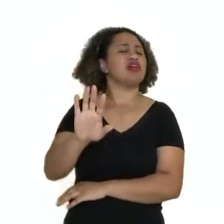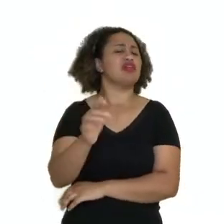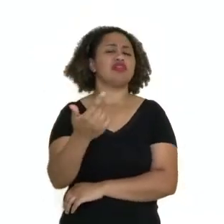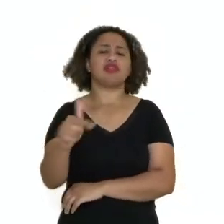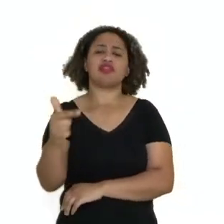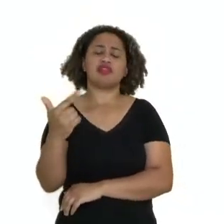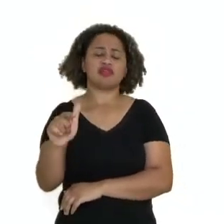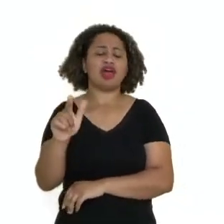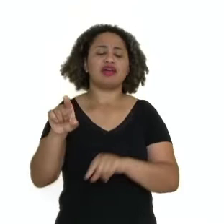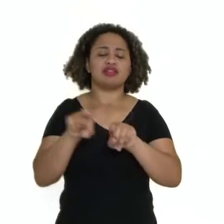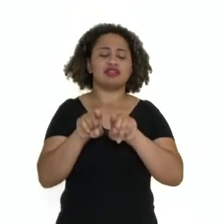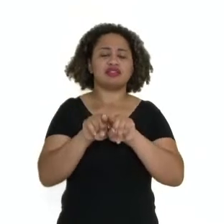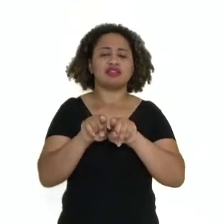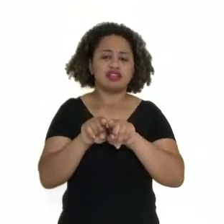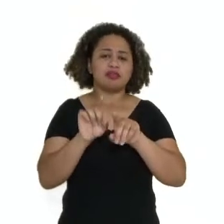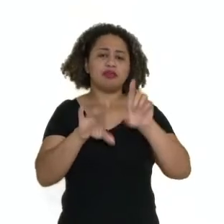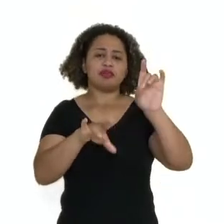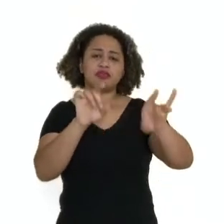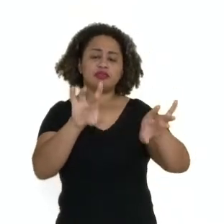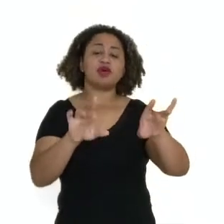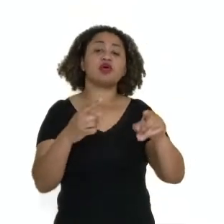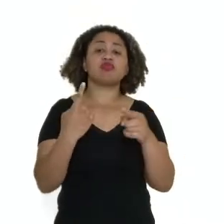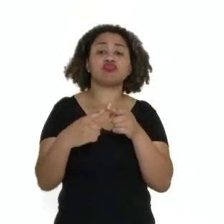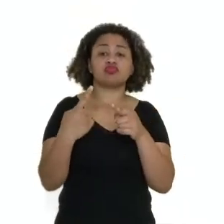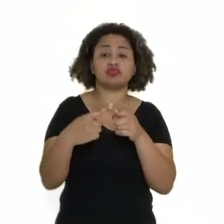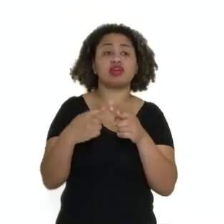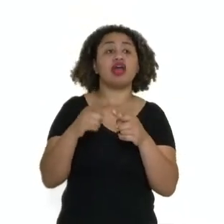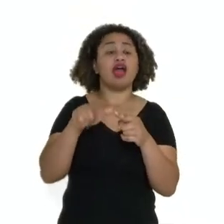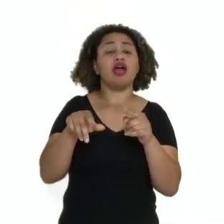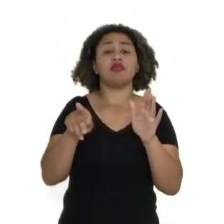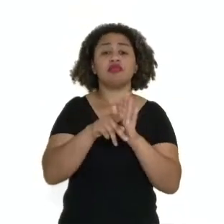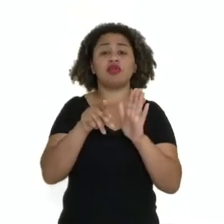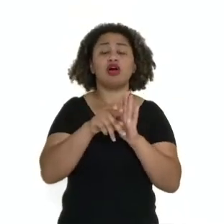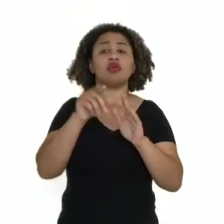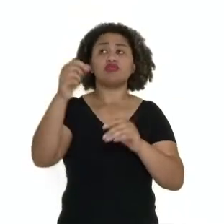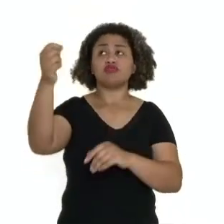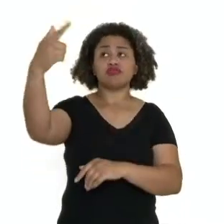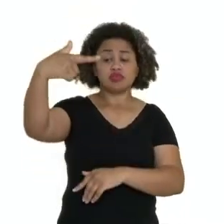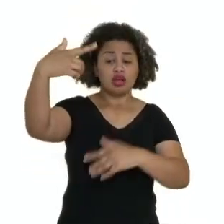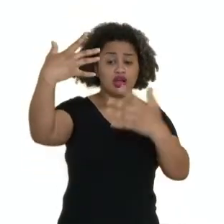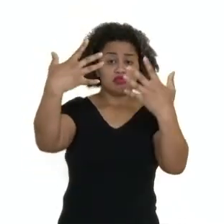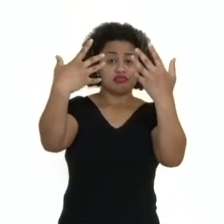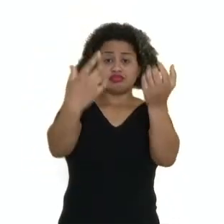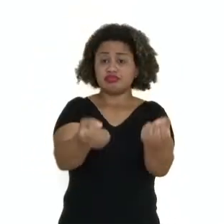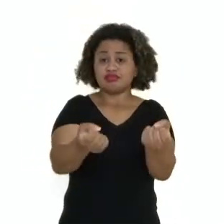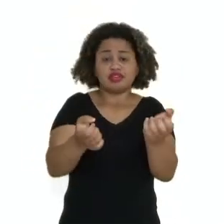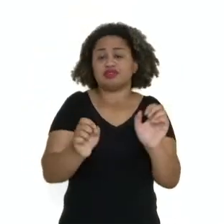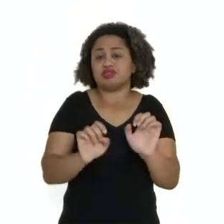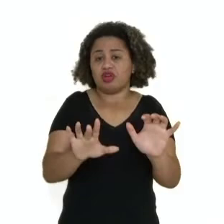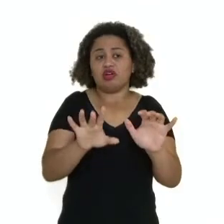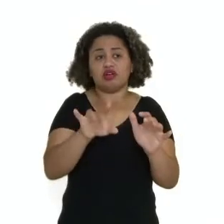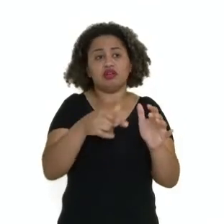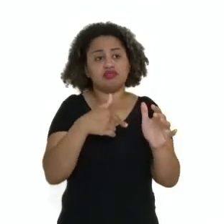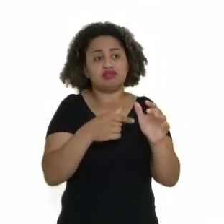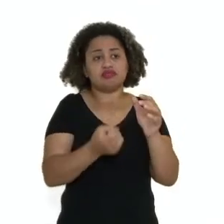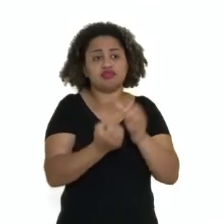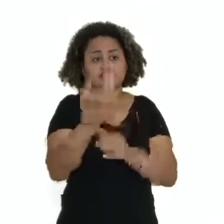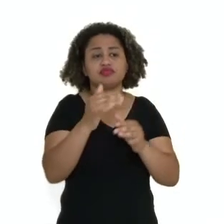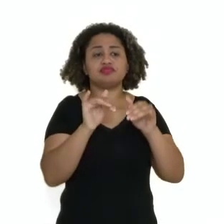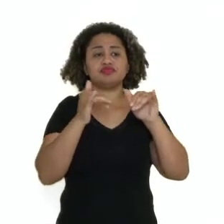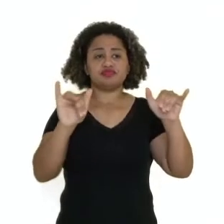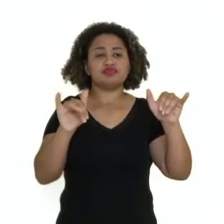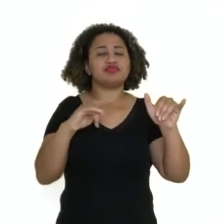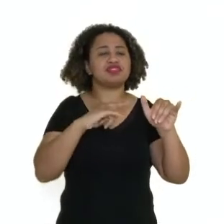nem energia, nem geração de resíduo. Por quê? É uma questão de reflexo apenas, tá ok? Então tá bem certinho aqui